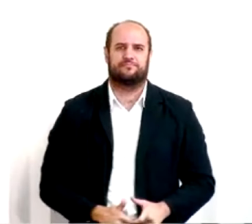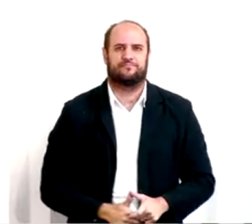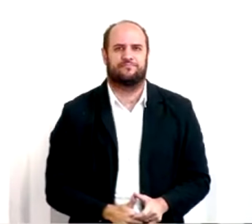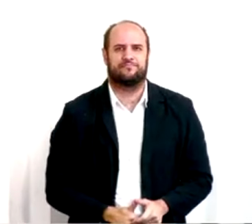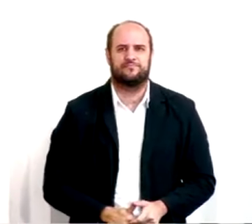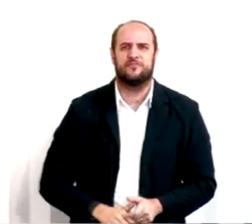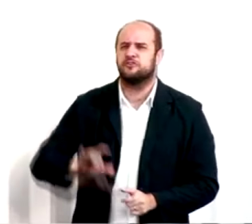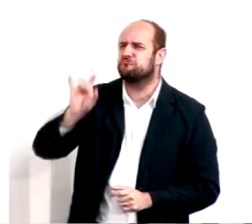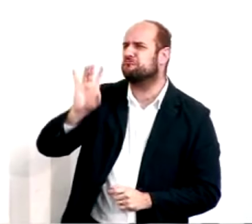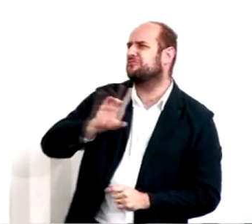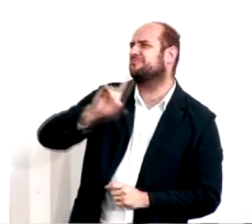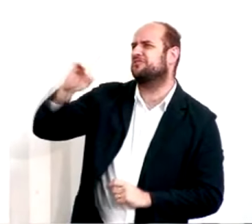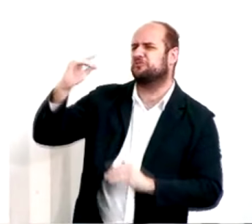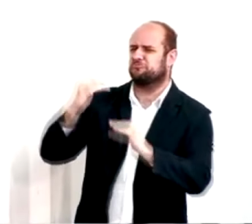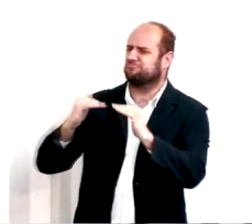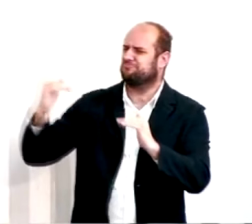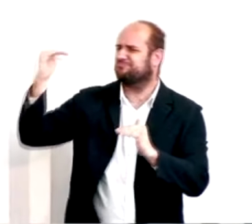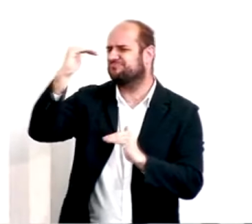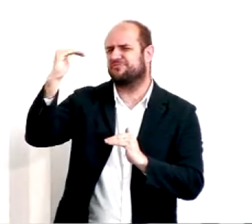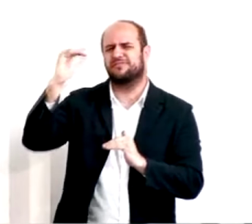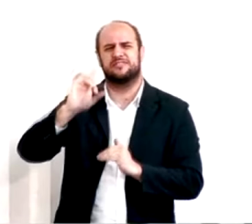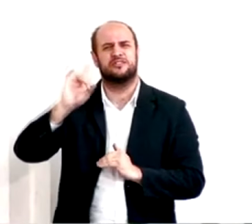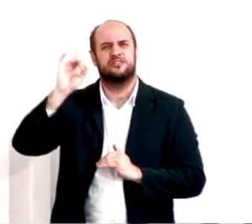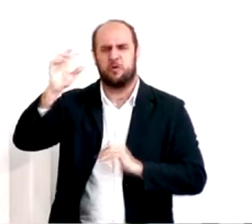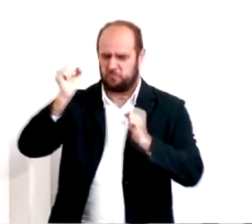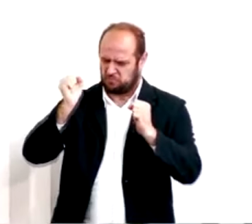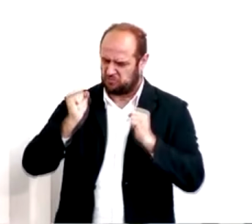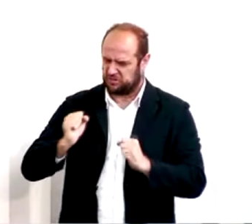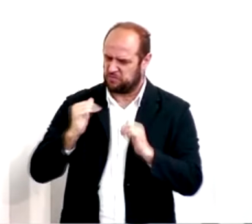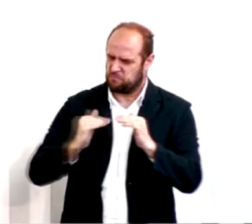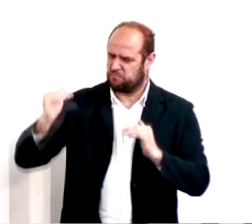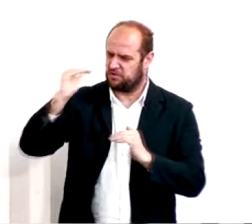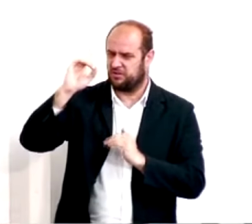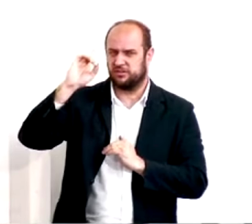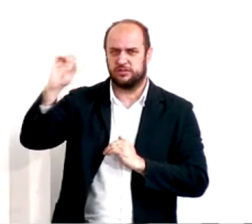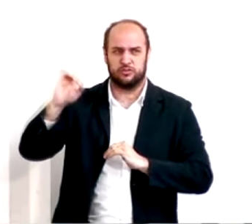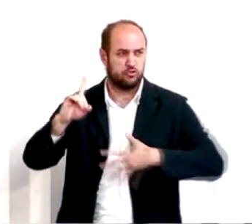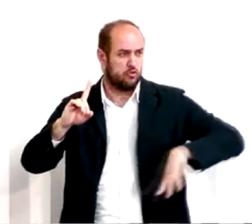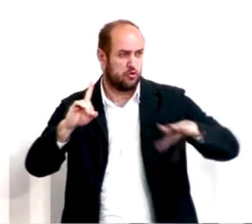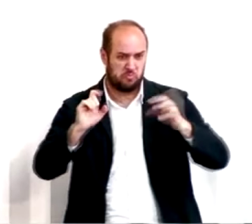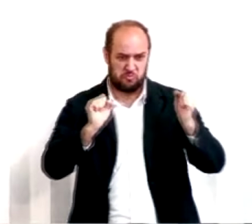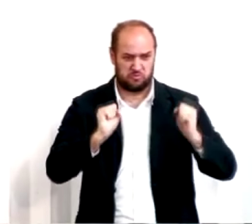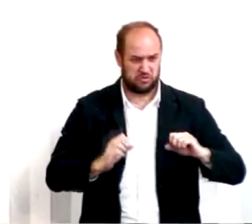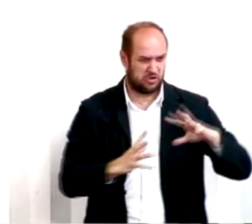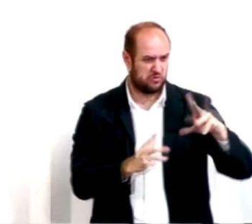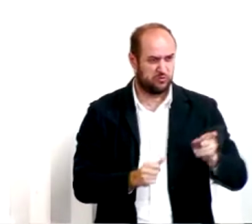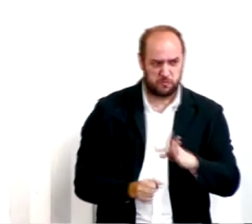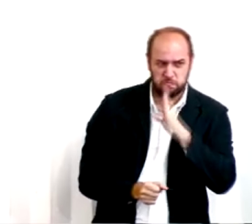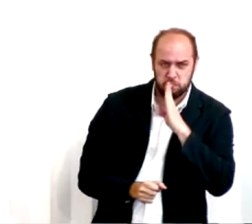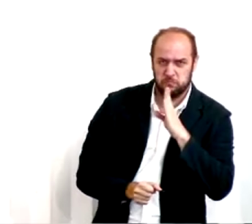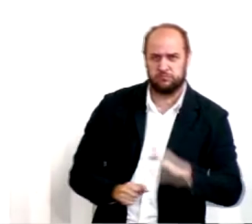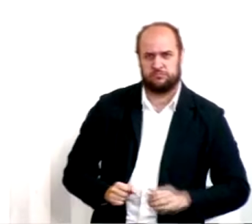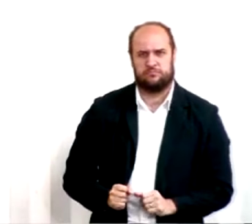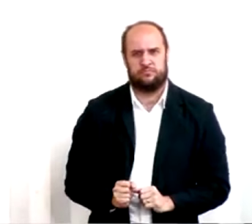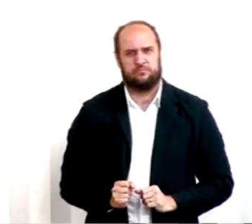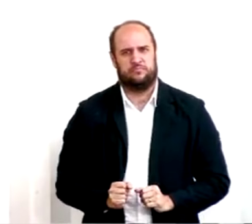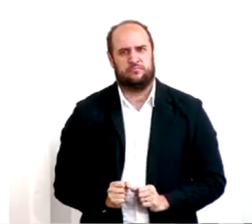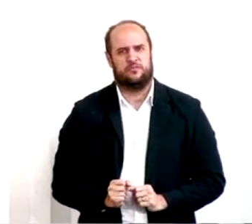nome o rei dos reis a quem toda e qualquer autoridade na terra deve-se calar deve se envergonhar